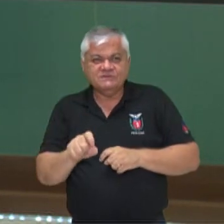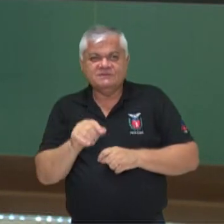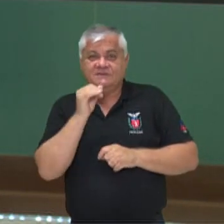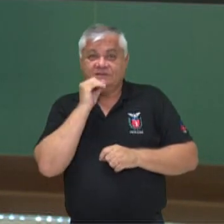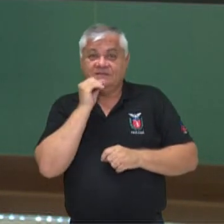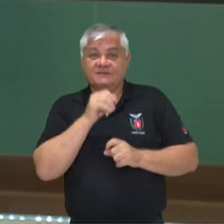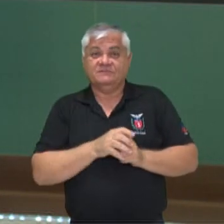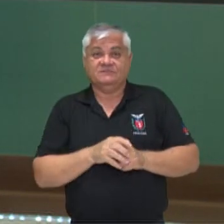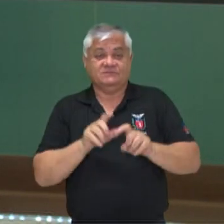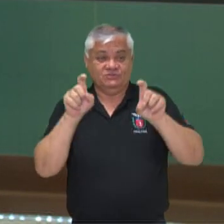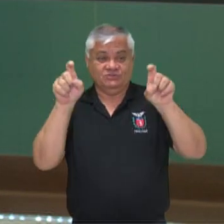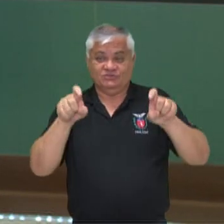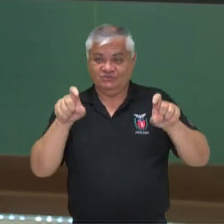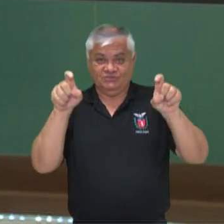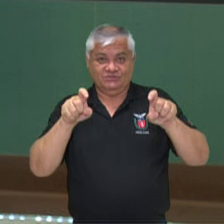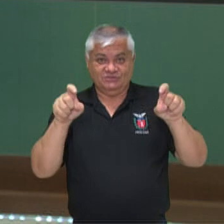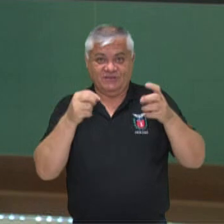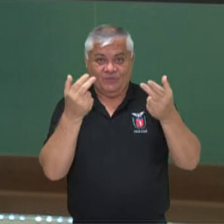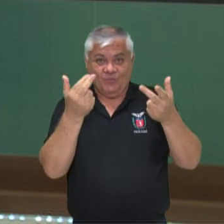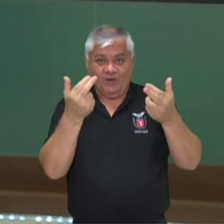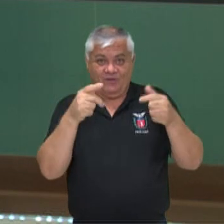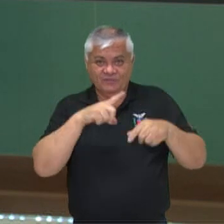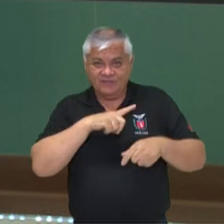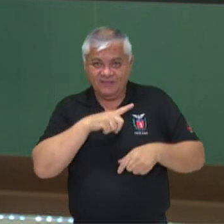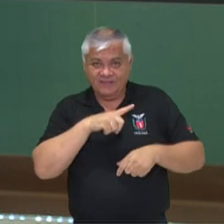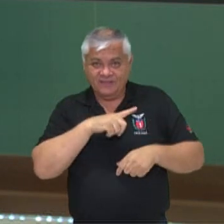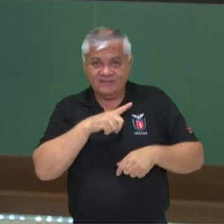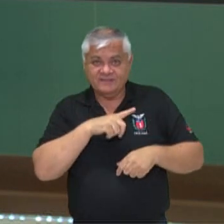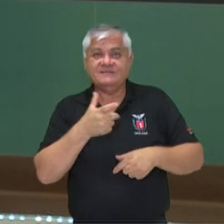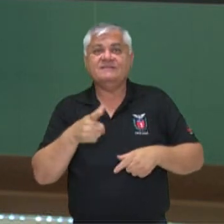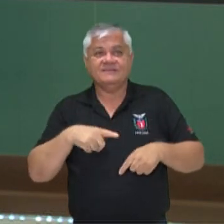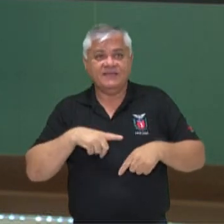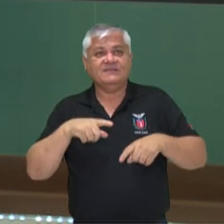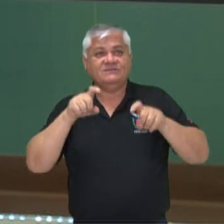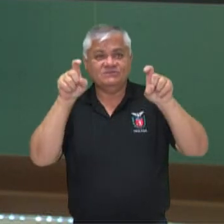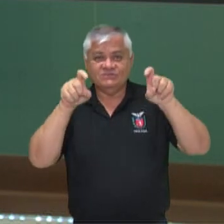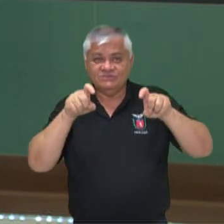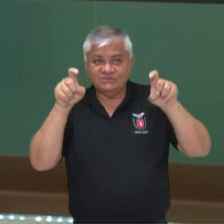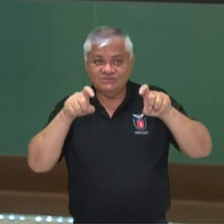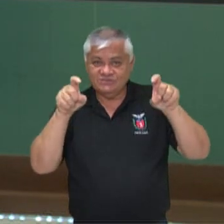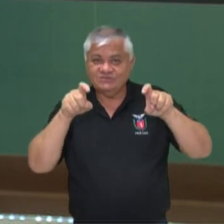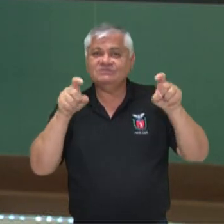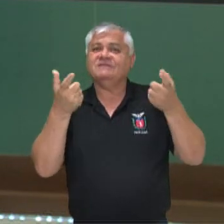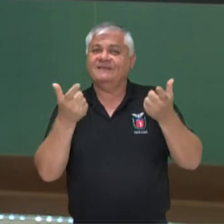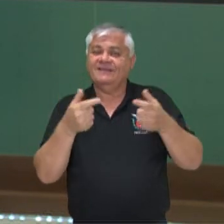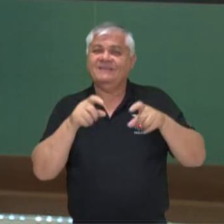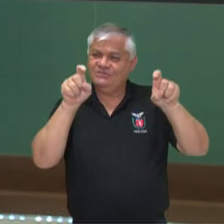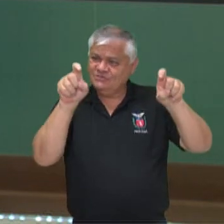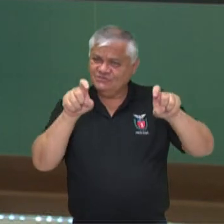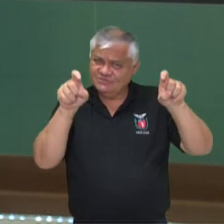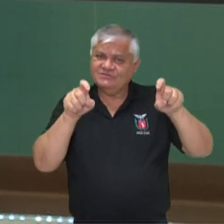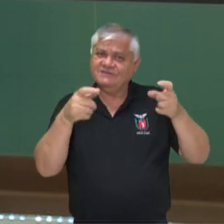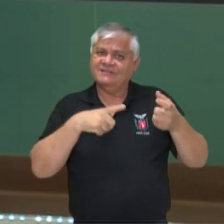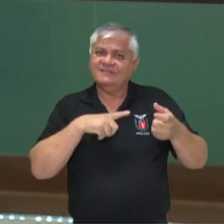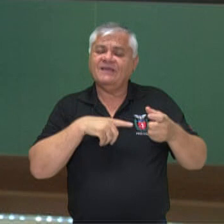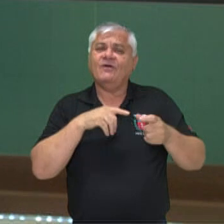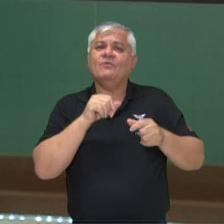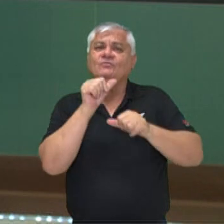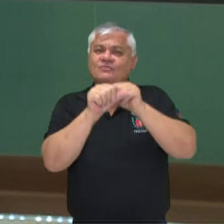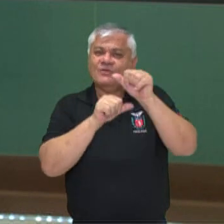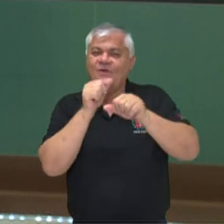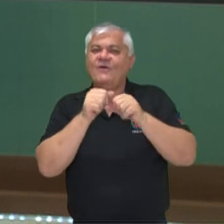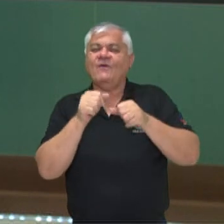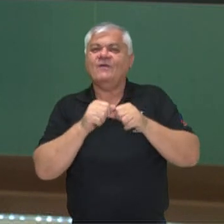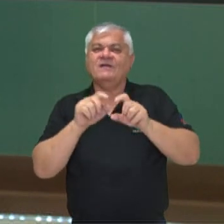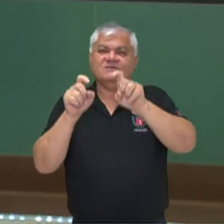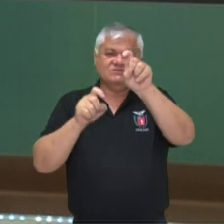termos. Tem fator comum? Tem, gente. Olha lá, ó. Tem o x nos dois termos. Então, eu vou colocar o x